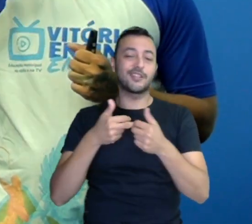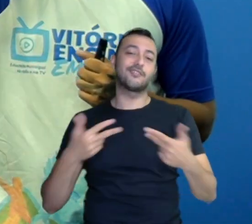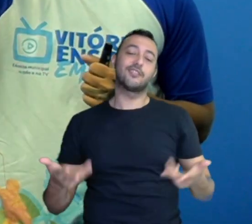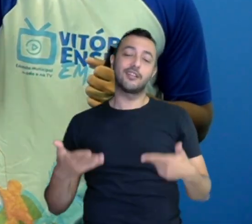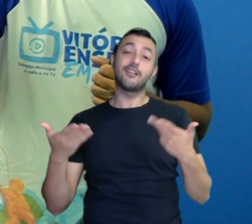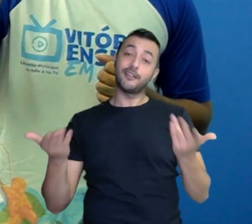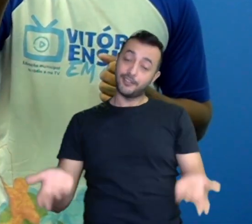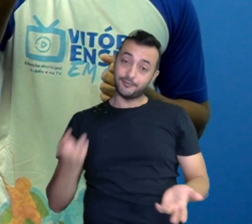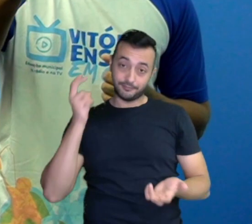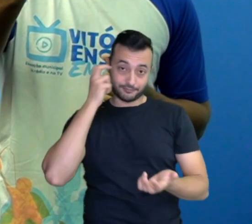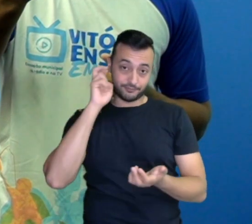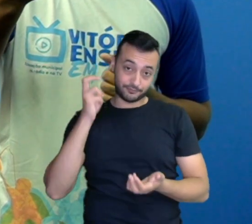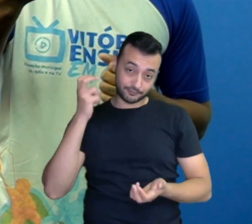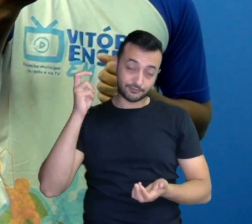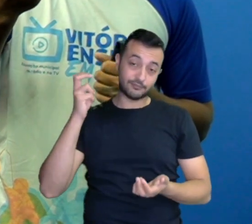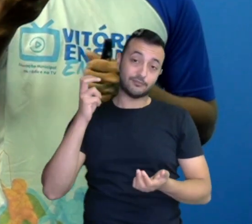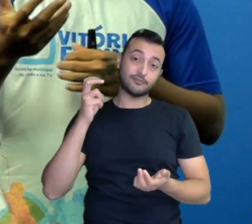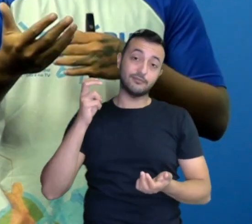era passada